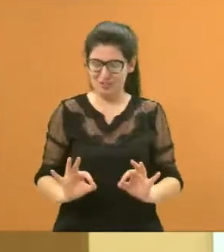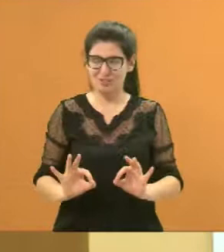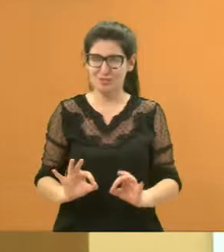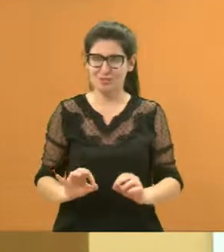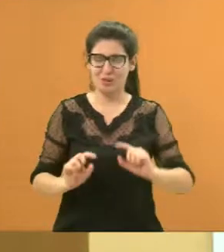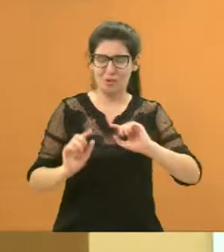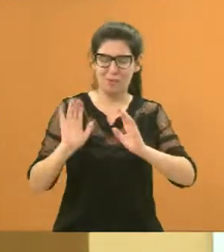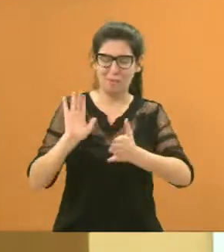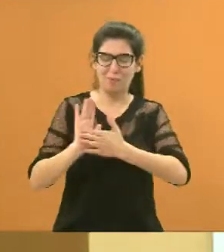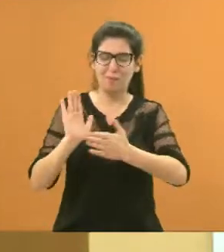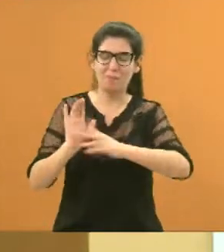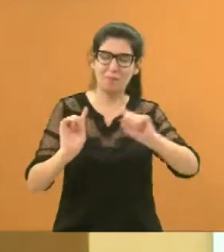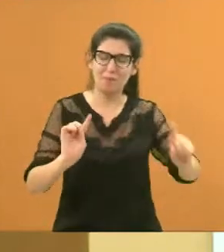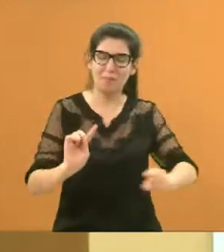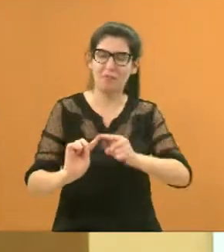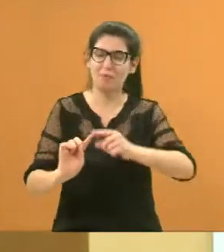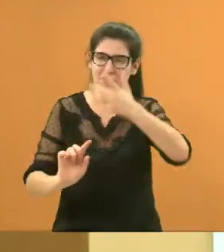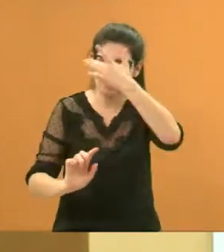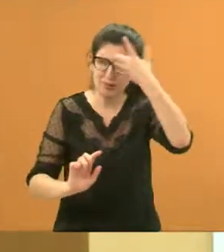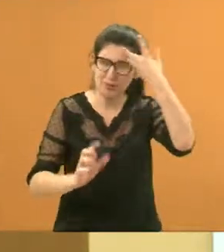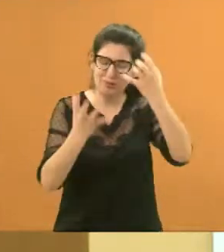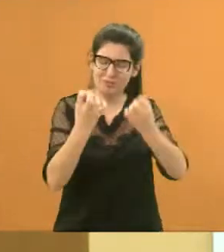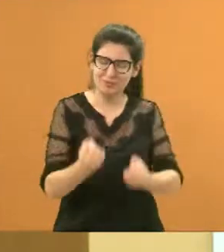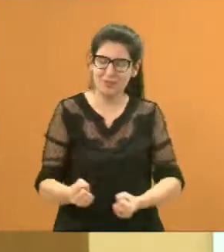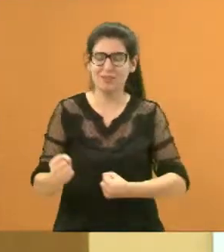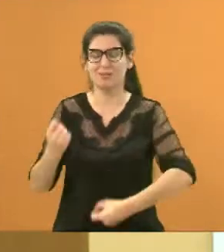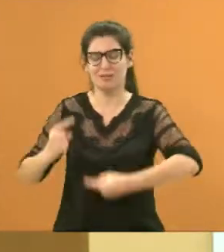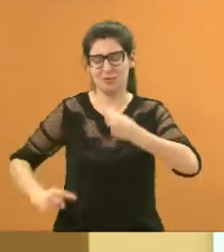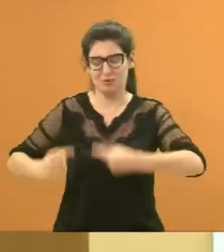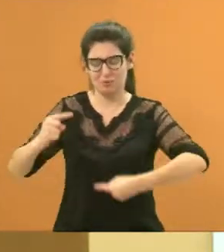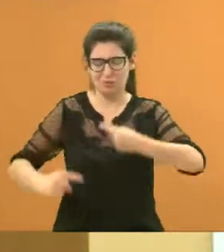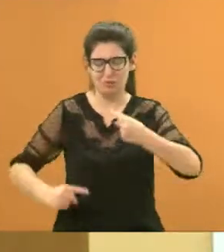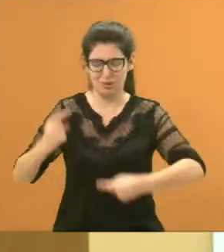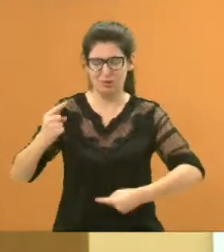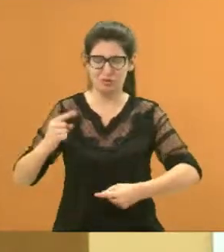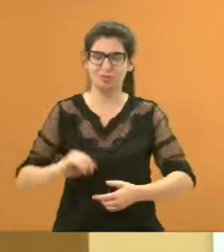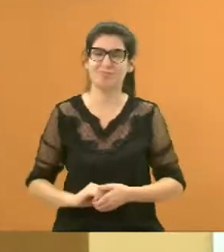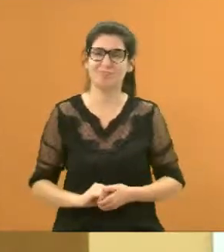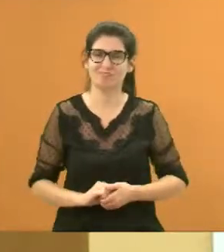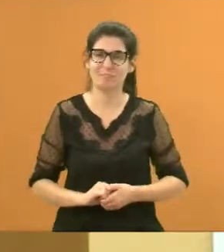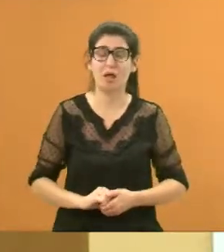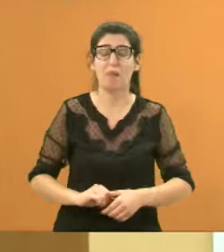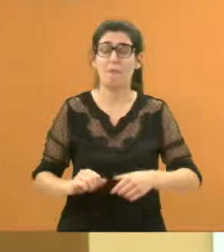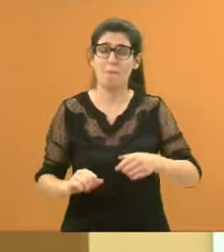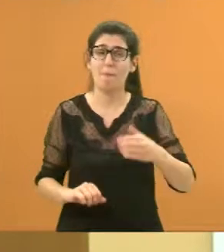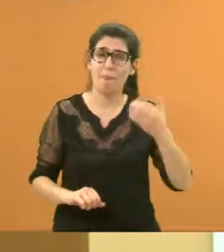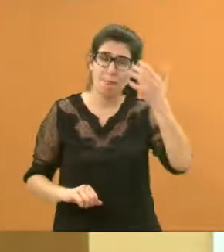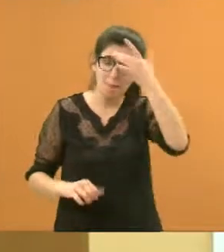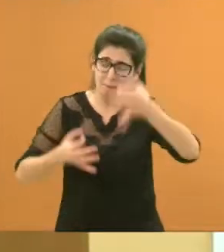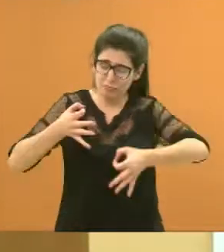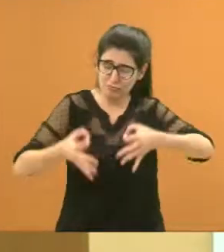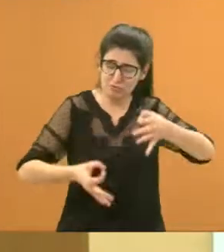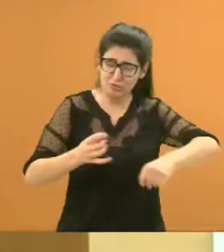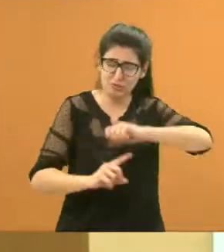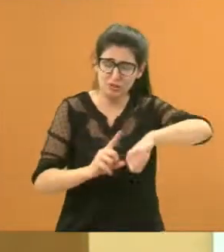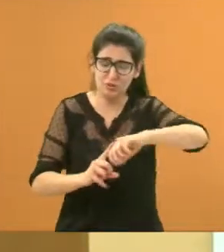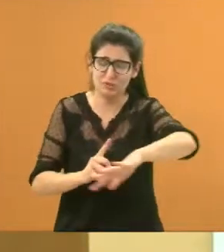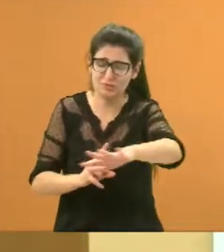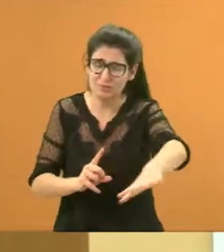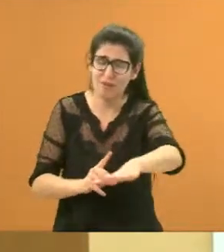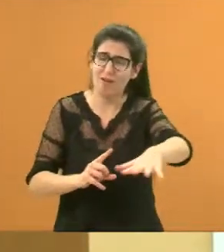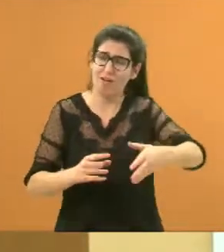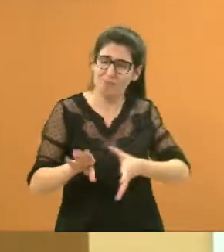possam interpretar a política como um caminho de praticarmos o bem, de fazermos justiça social. Quero mandar um grande abraço